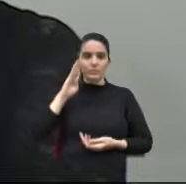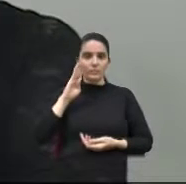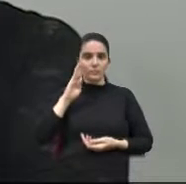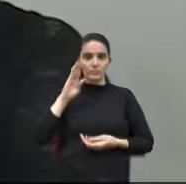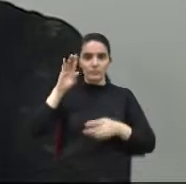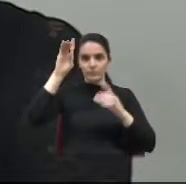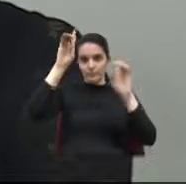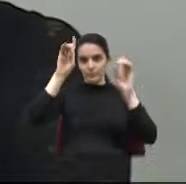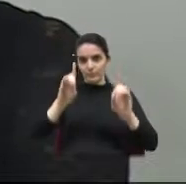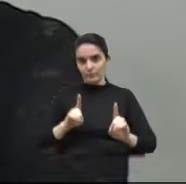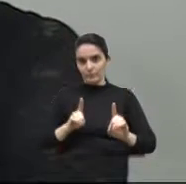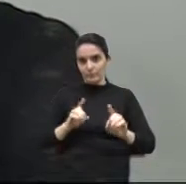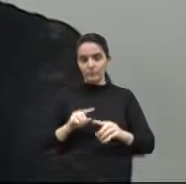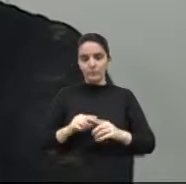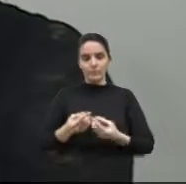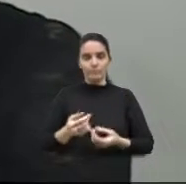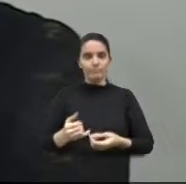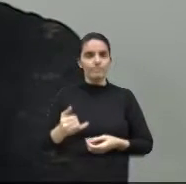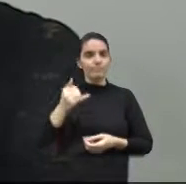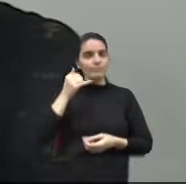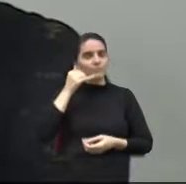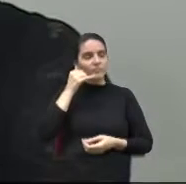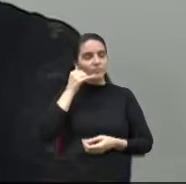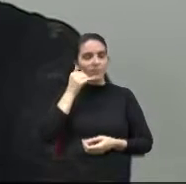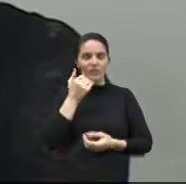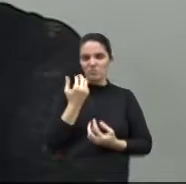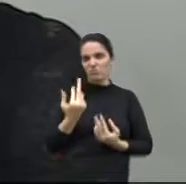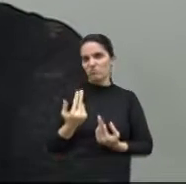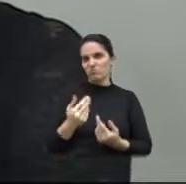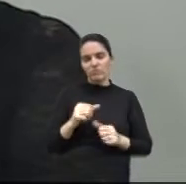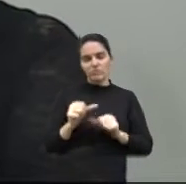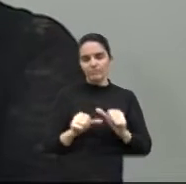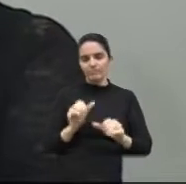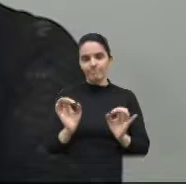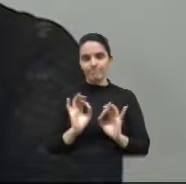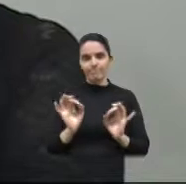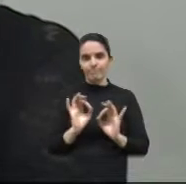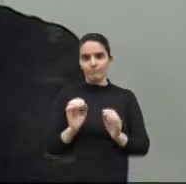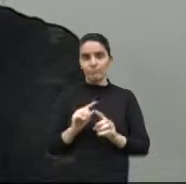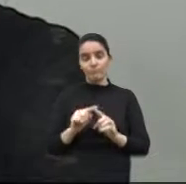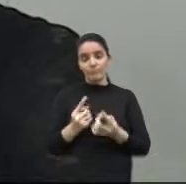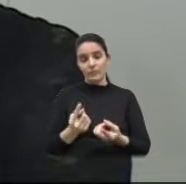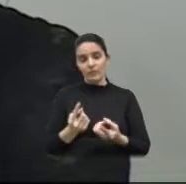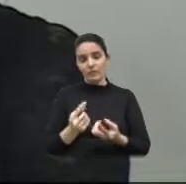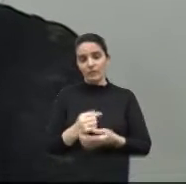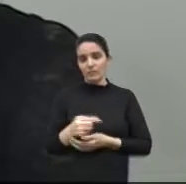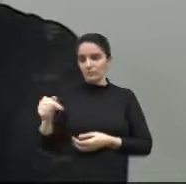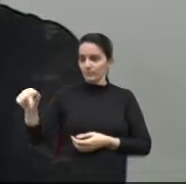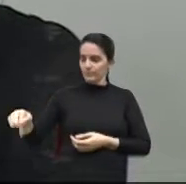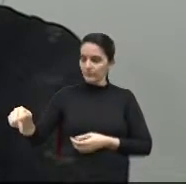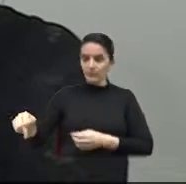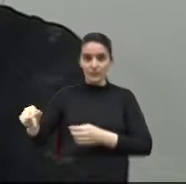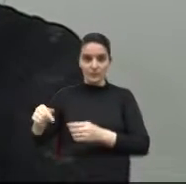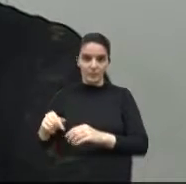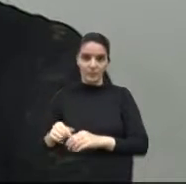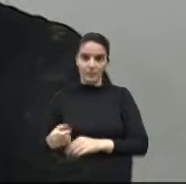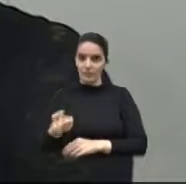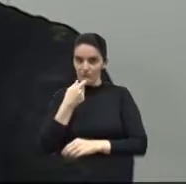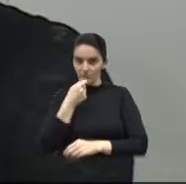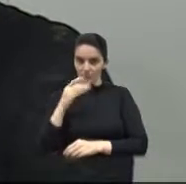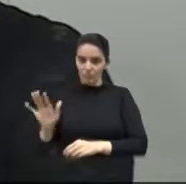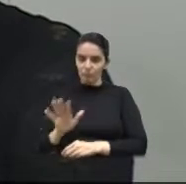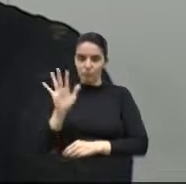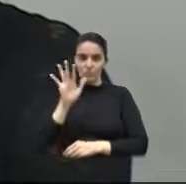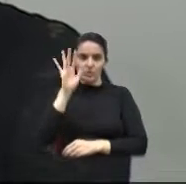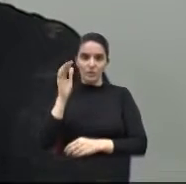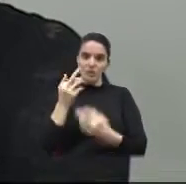hoje, ligaram essa semana, que está do mesmo jeito também lá. Então, eu acho que vai acontecer, infelizmente, vai acontecer a mesma coisa com o